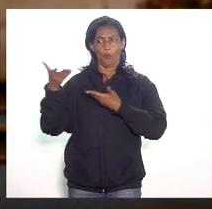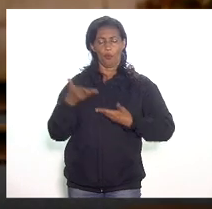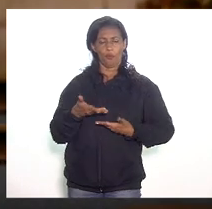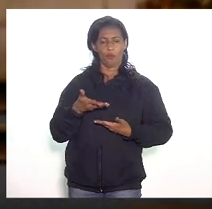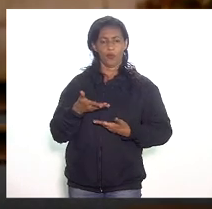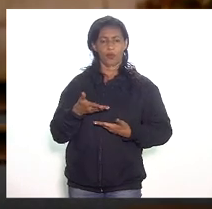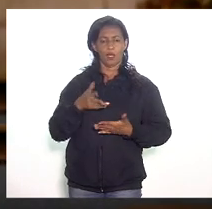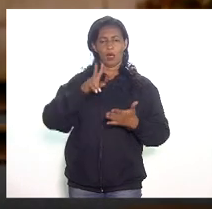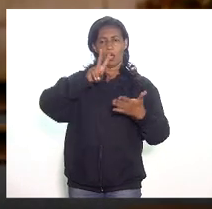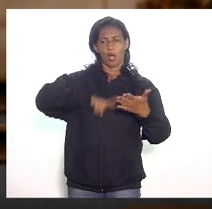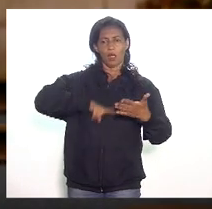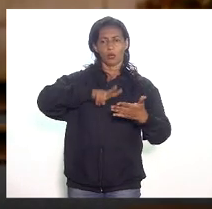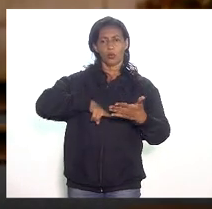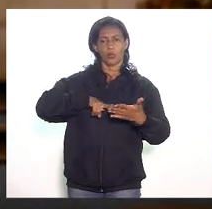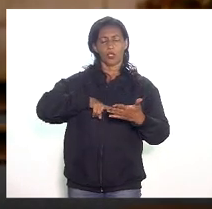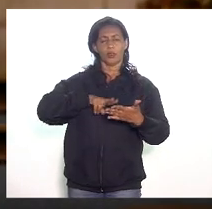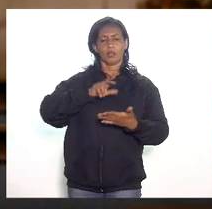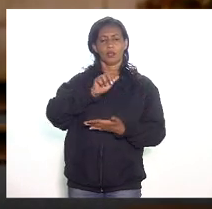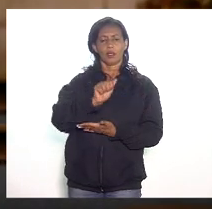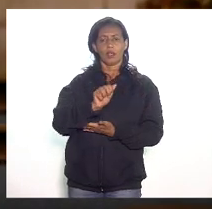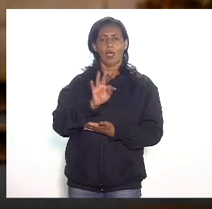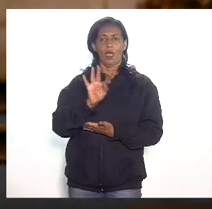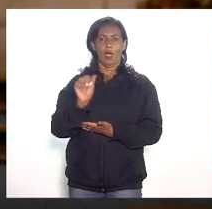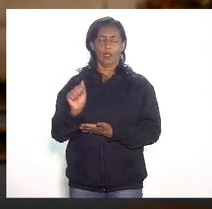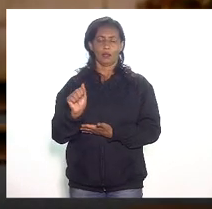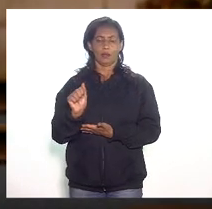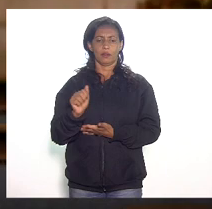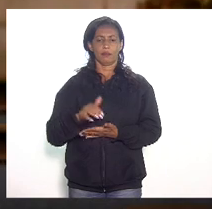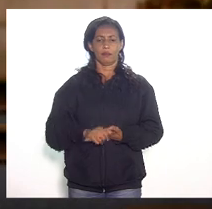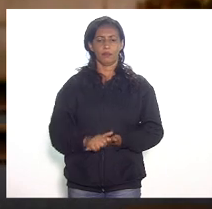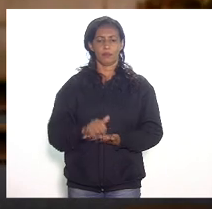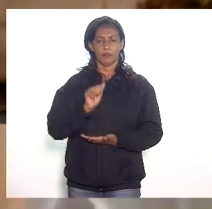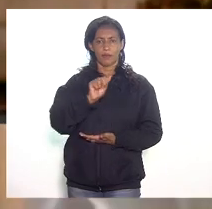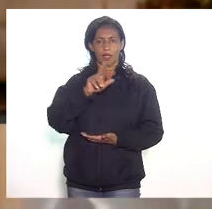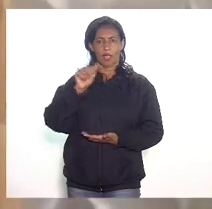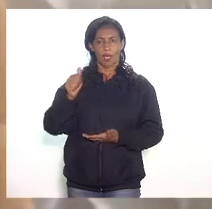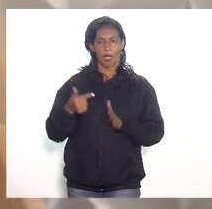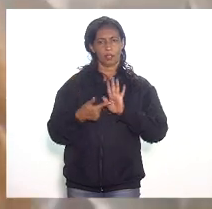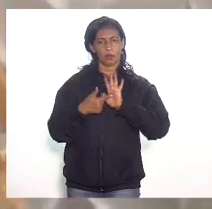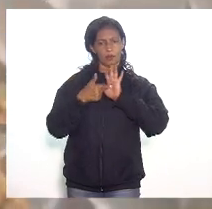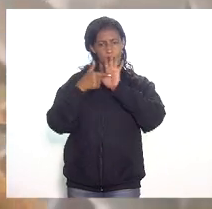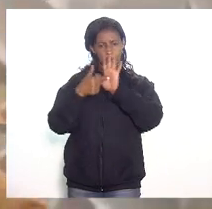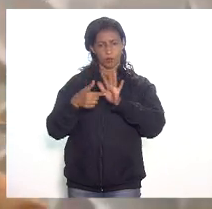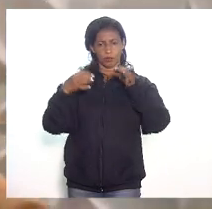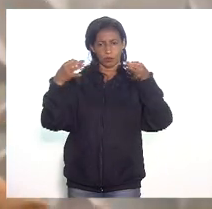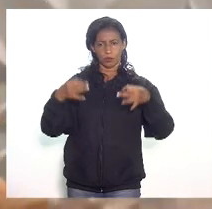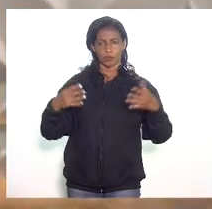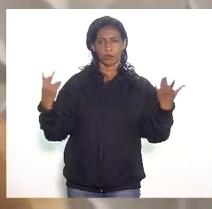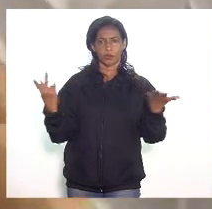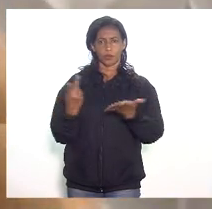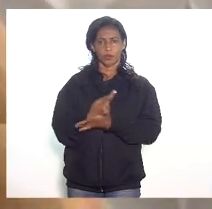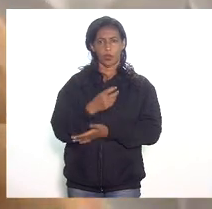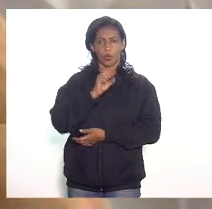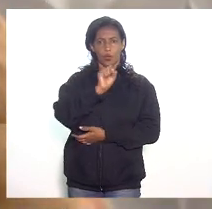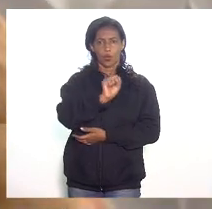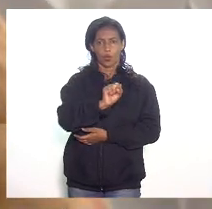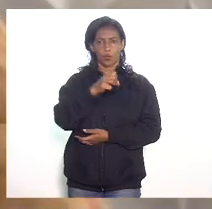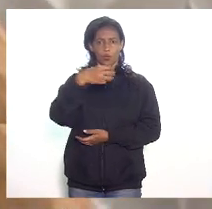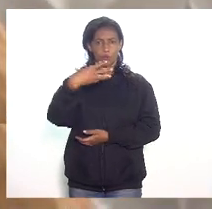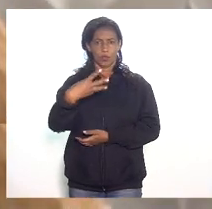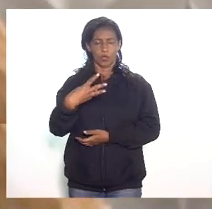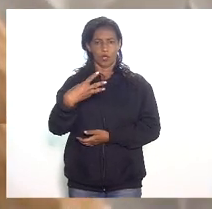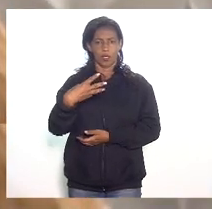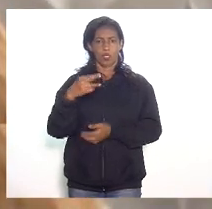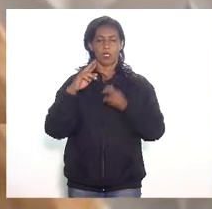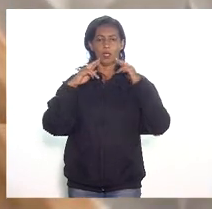Rocha a fazer a leitura da ata da sessão anterior. A ata reflete com exatidão o ocorrido na 83ª